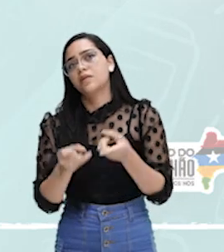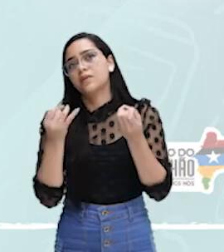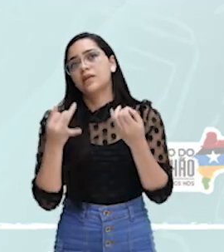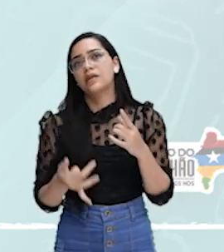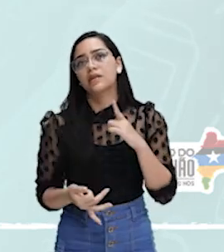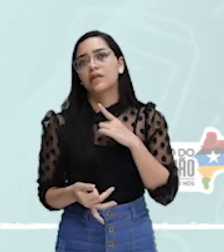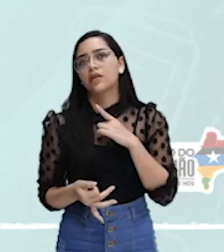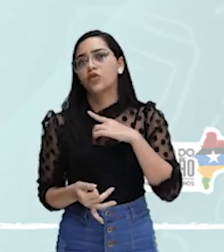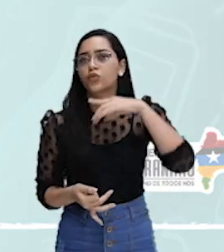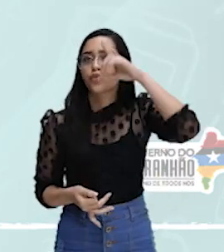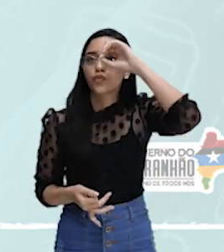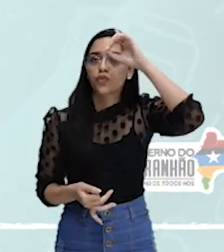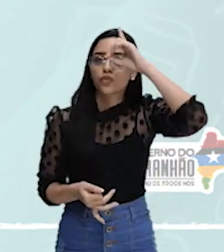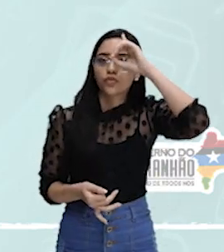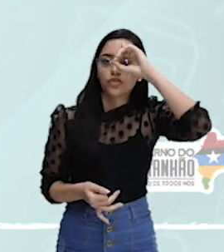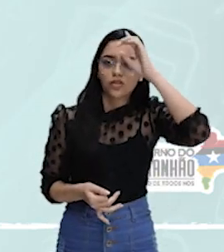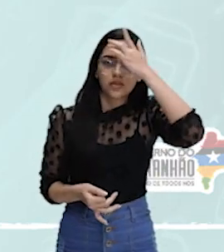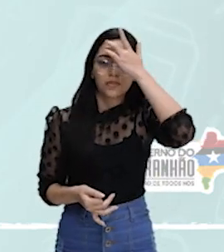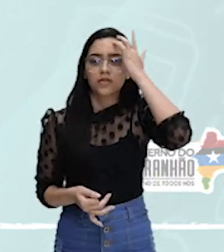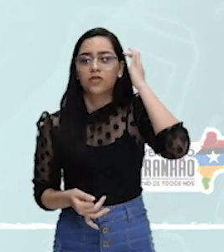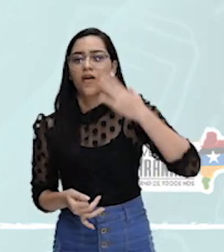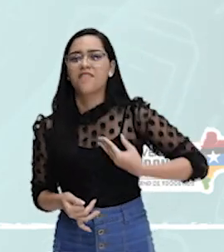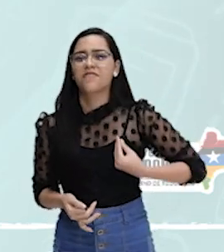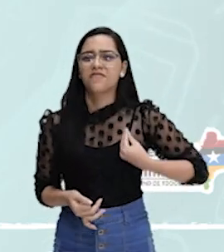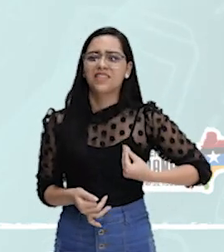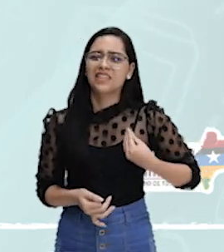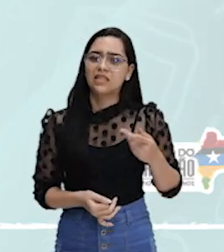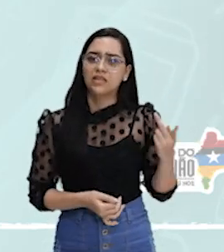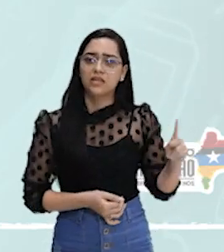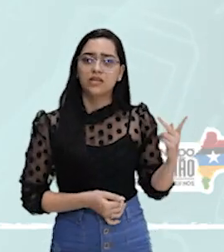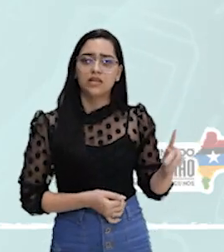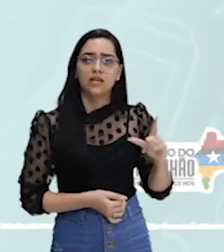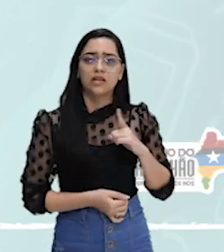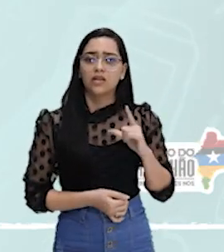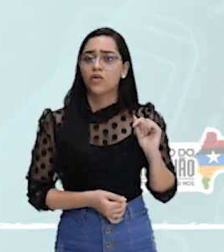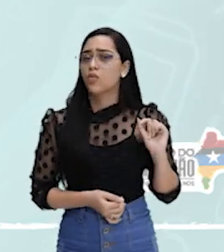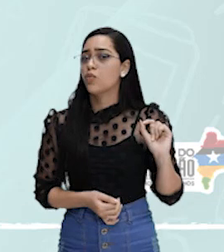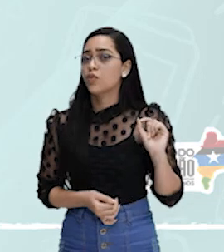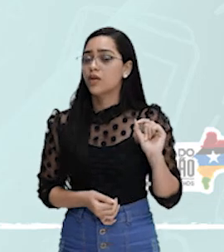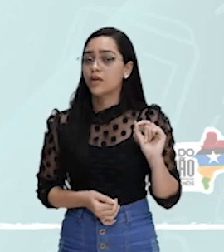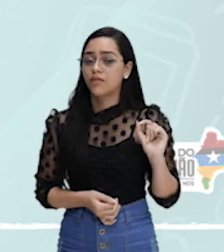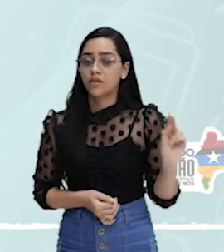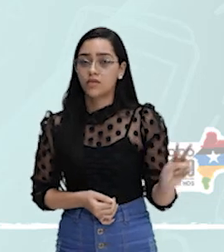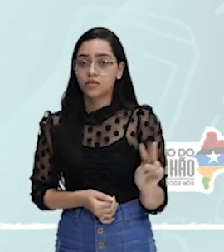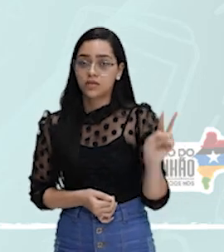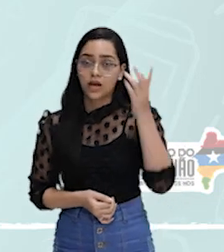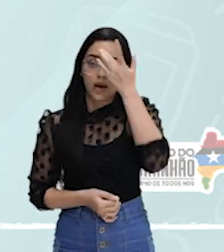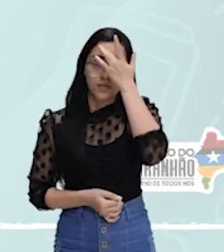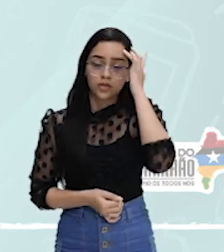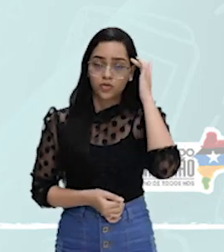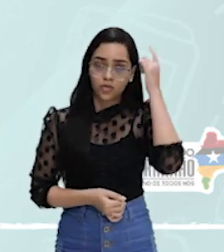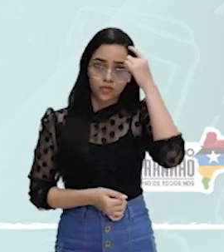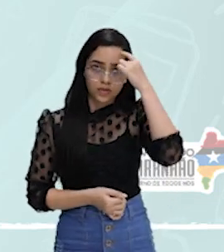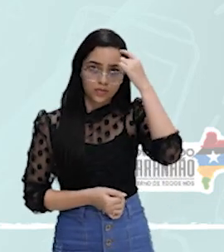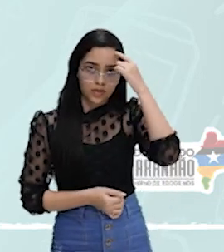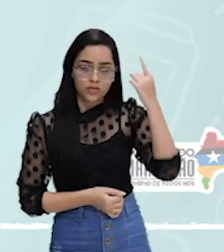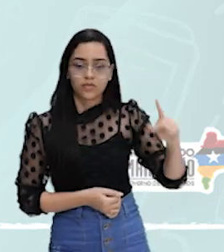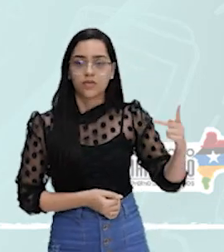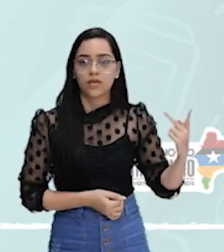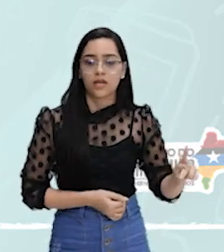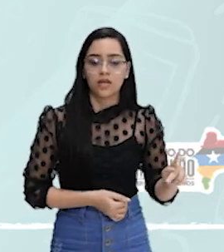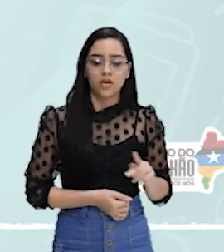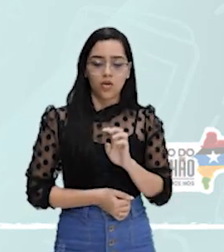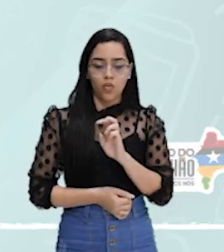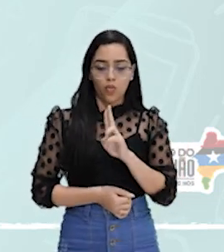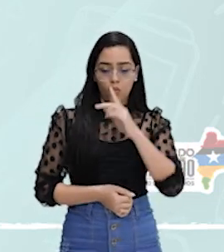o cotidiano desse homem. O renascimento cultural, acima de tudo, ele valoriza o homem, o seu pensamento, o seu